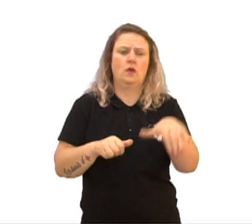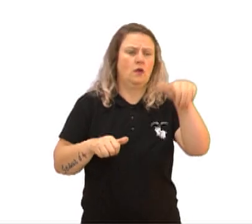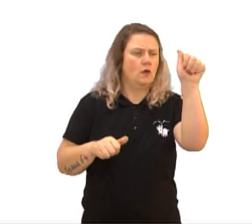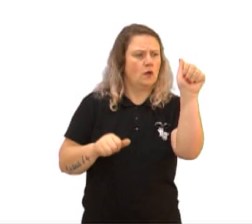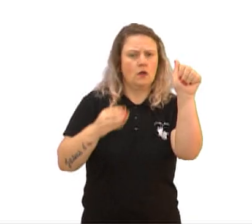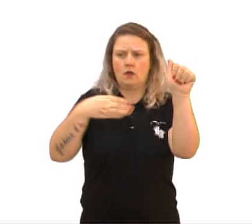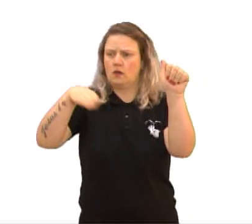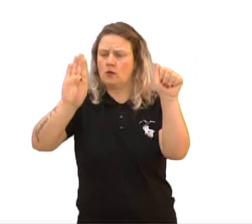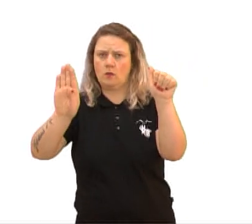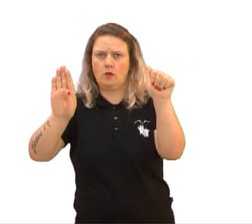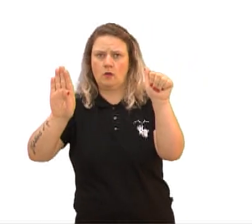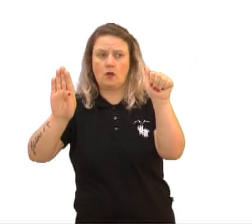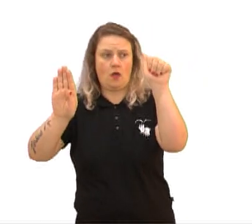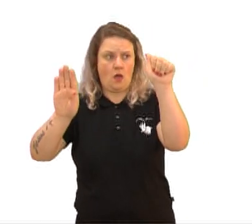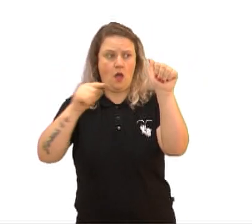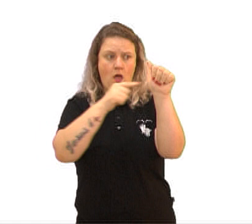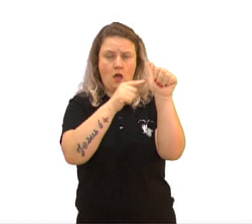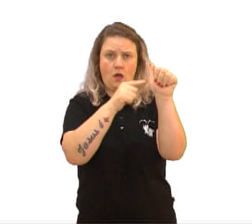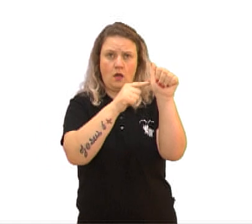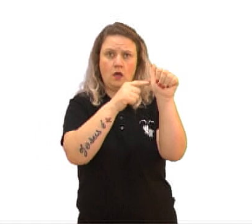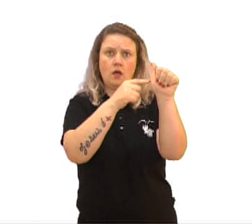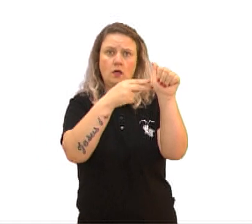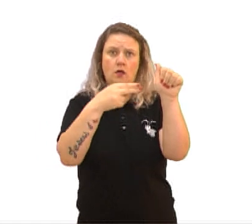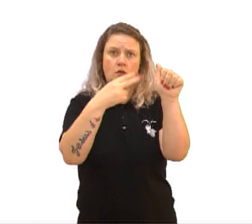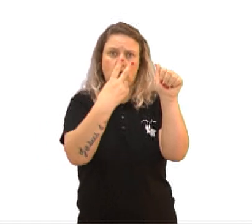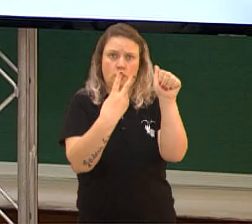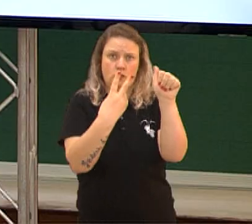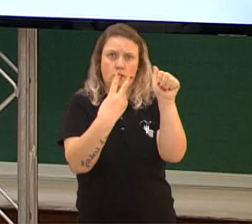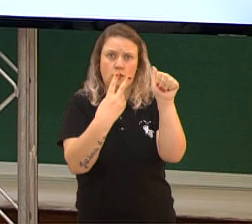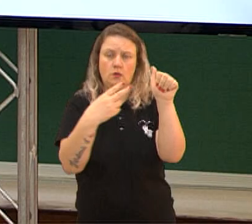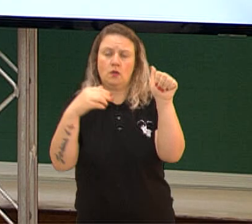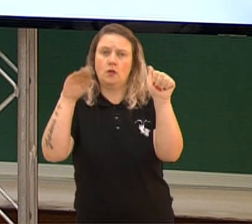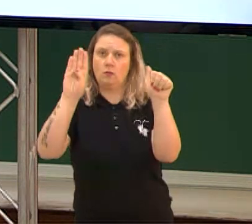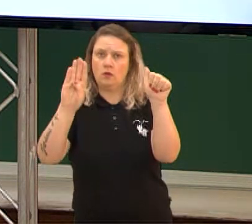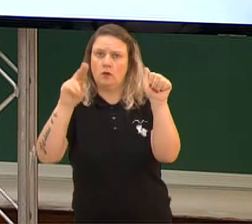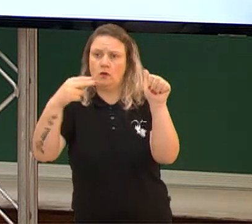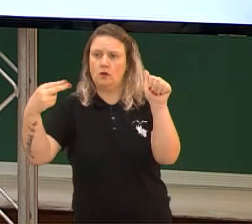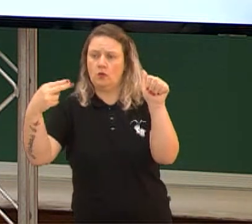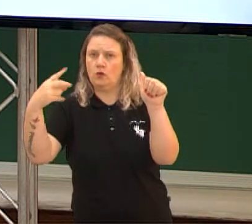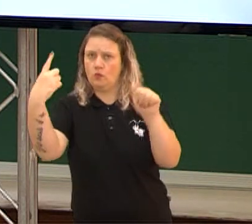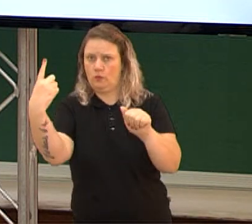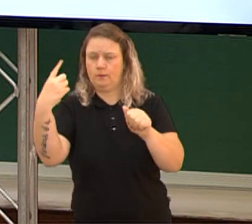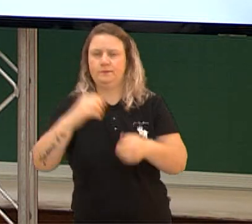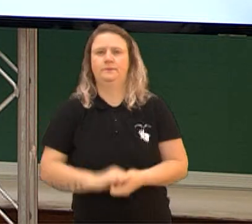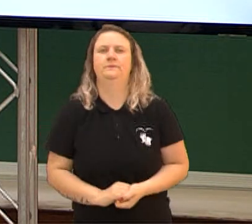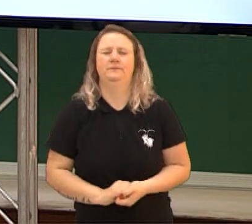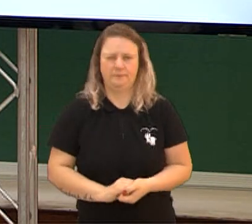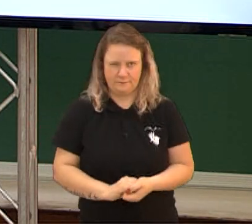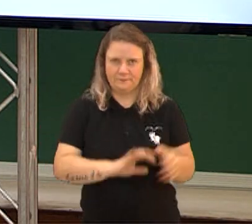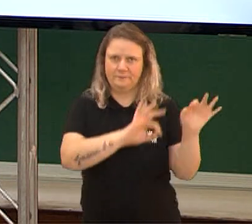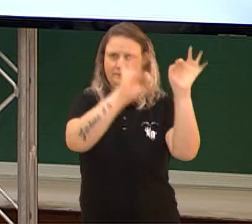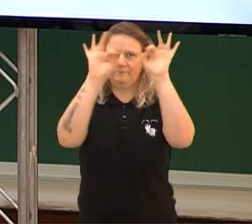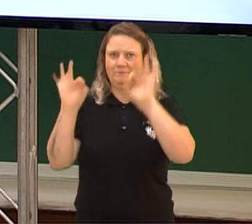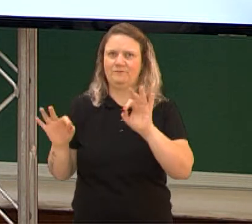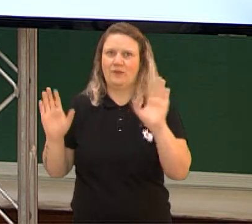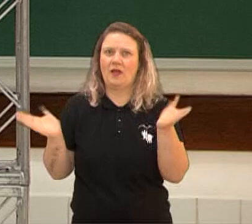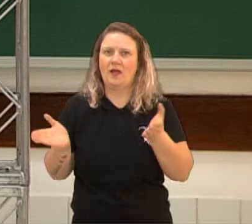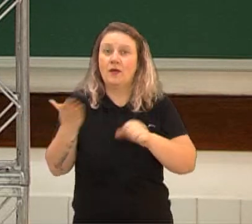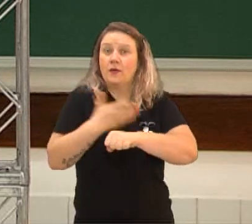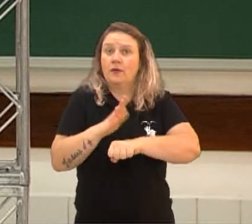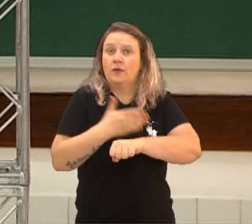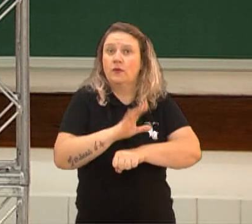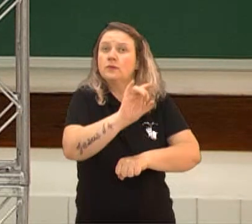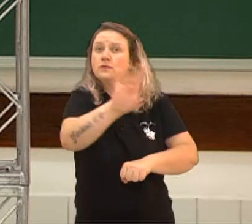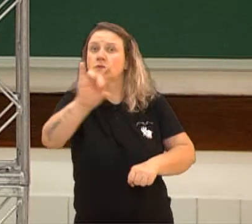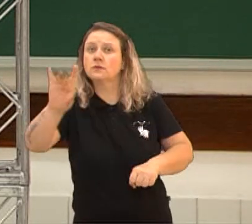O valor de A é 2 e o valor de B é igual a 1. Maravilha? Próximo? Sim, próximo. Com vocês, pessoal. Percebam